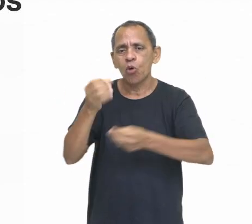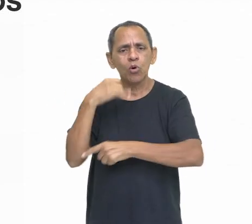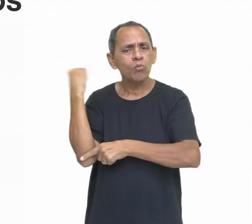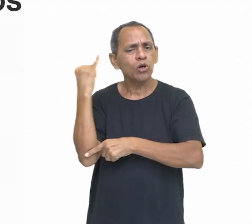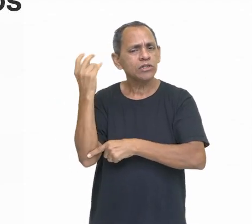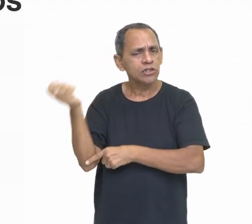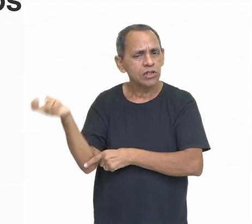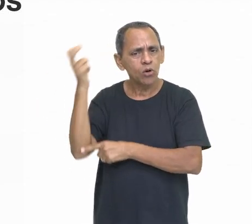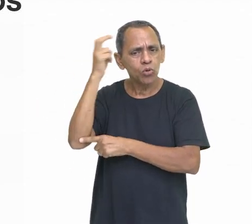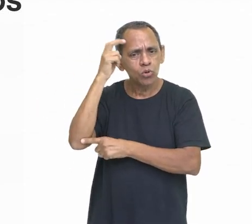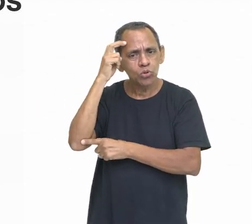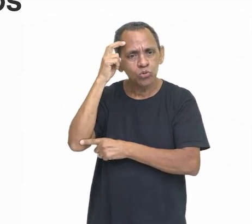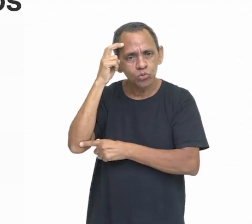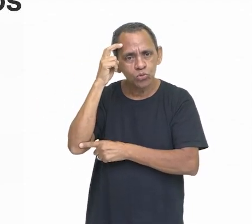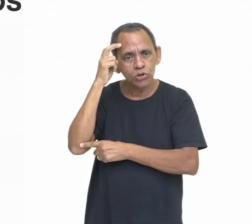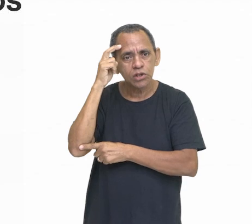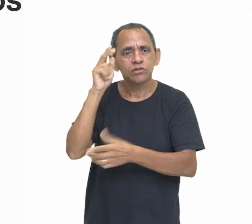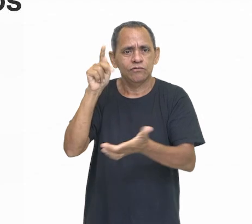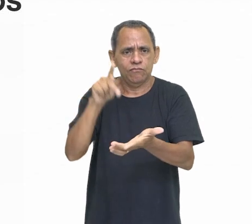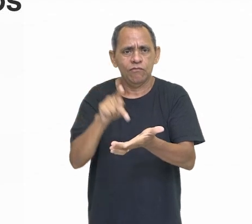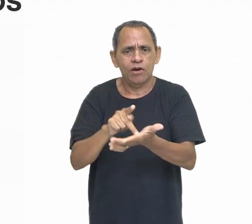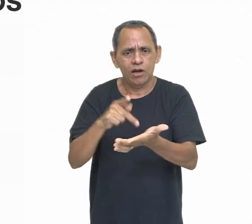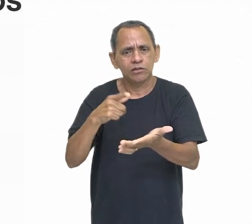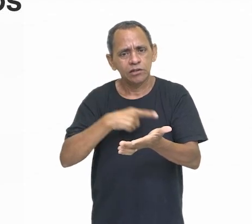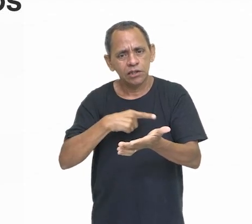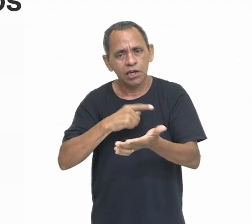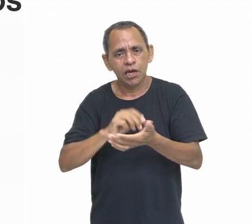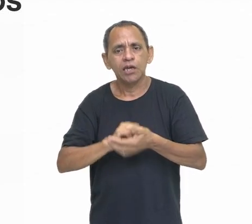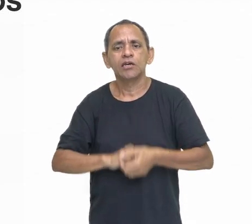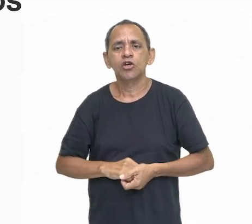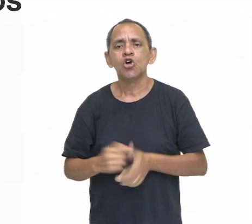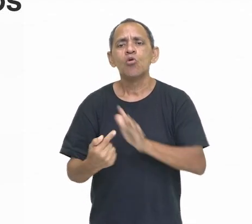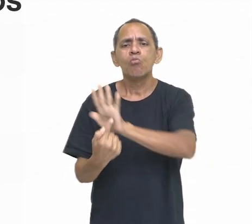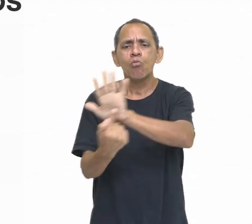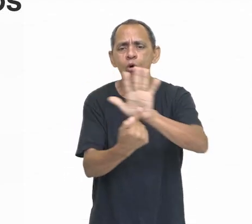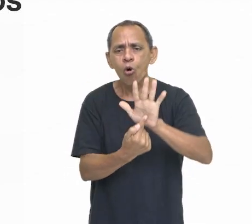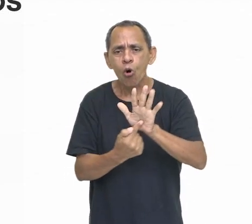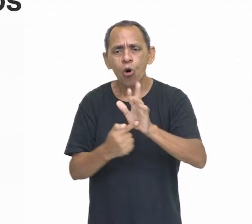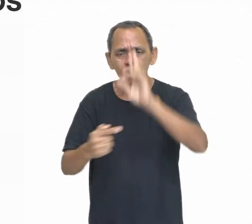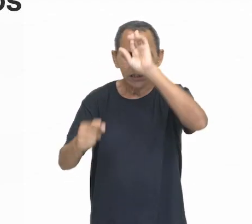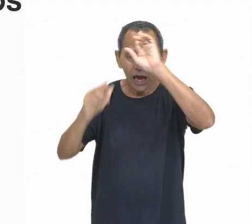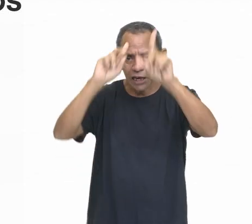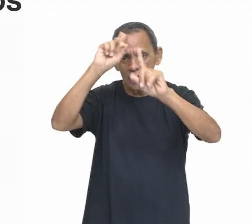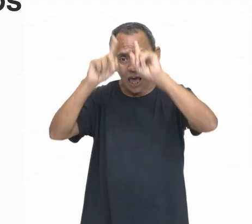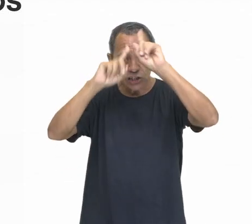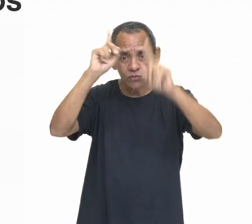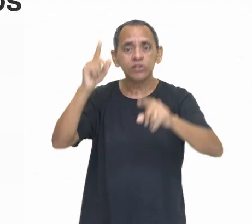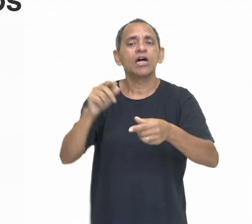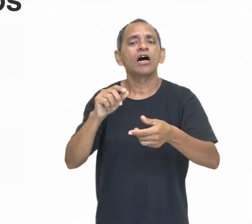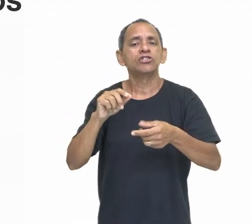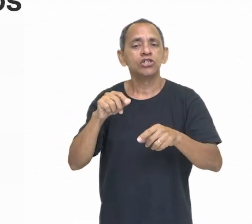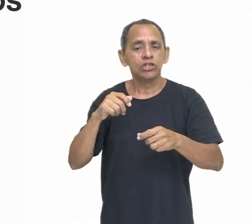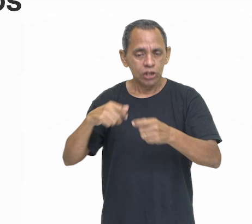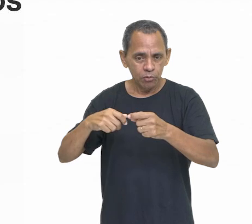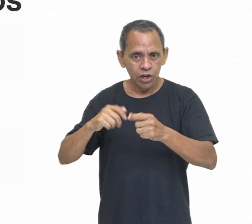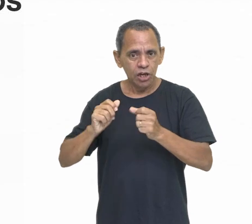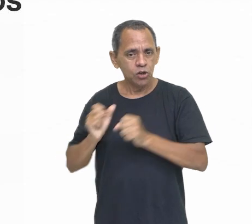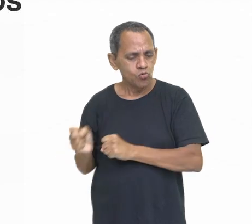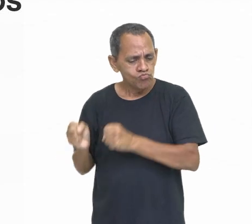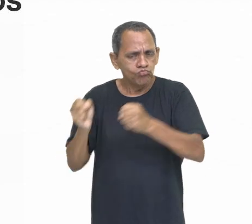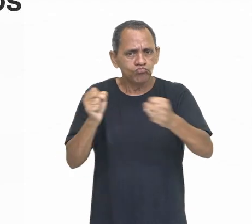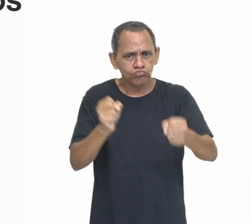importância cultural é inegável, pois refletem a criatividade, a persistência e